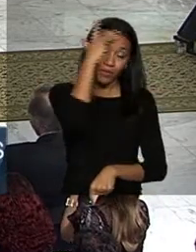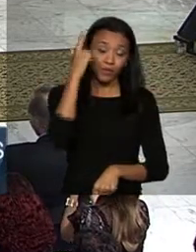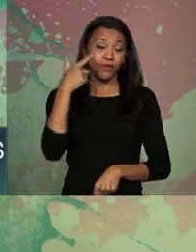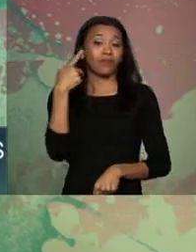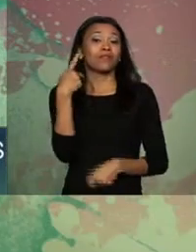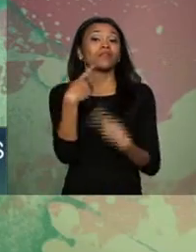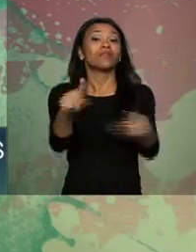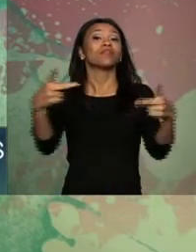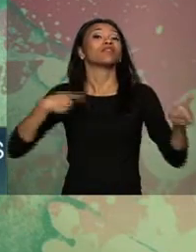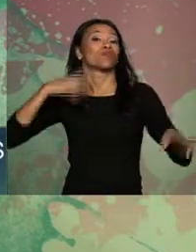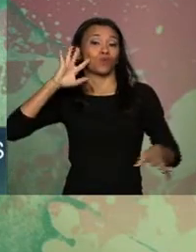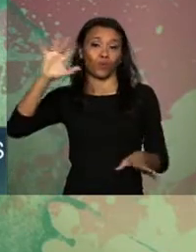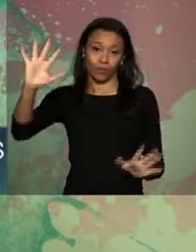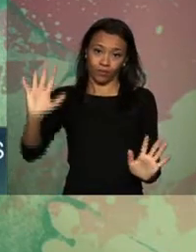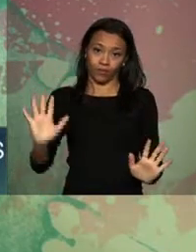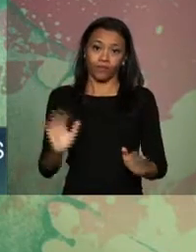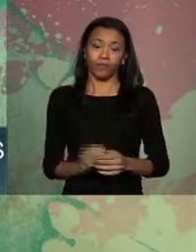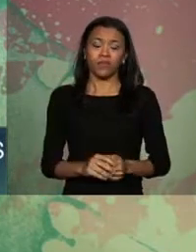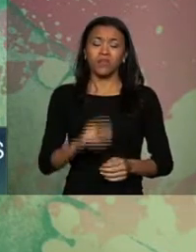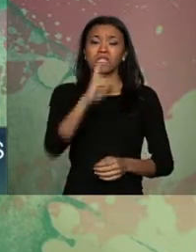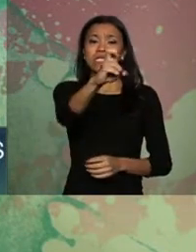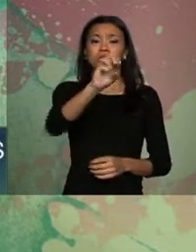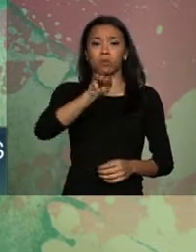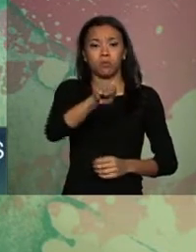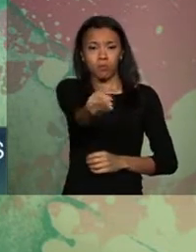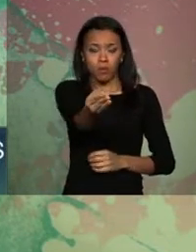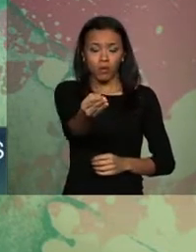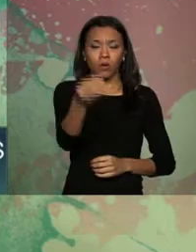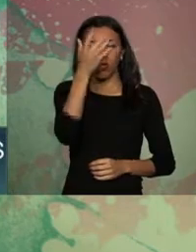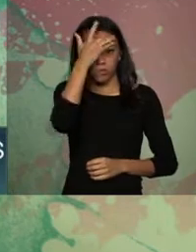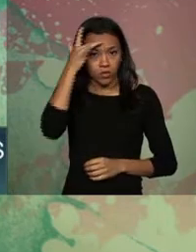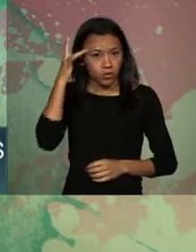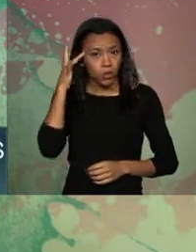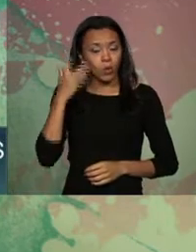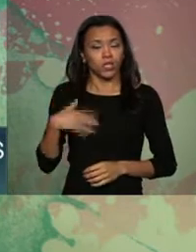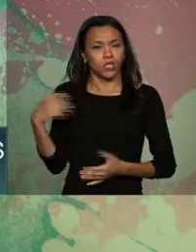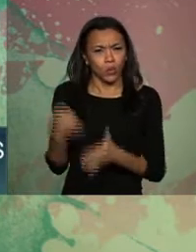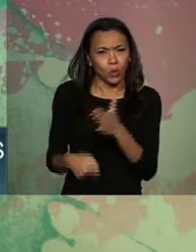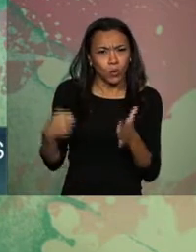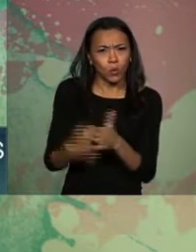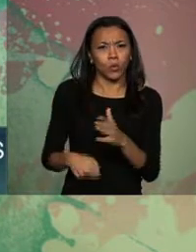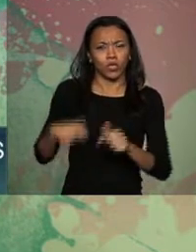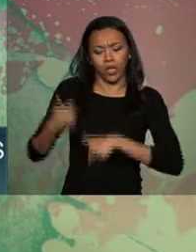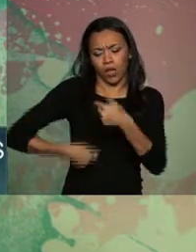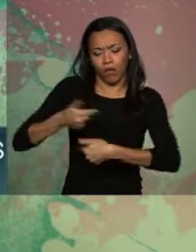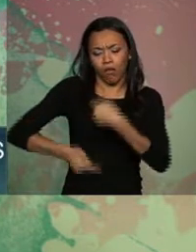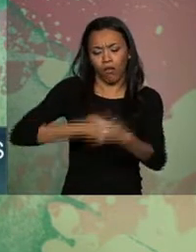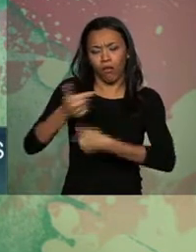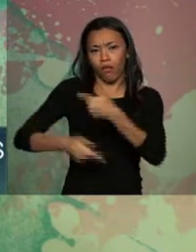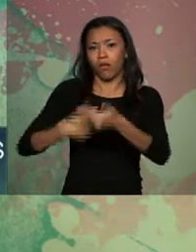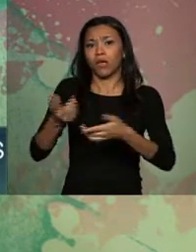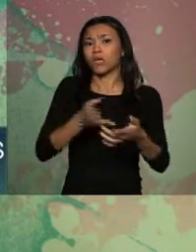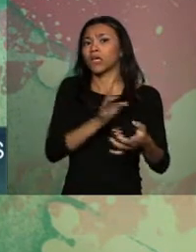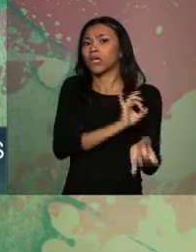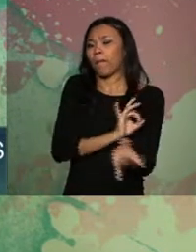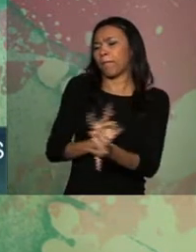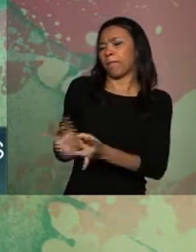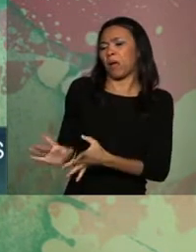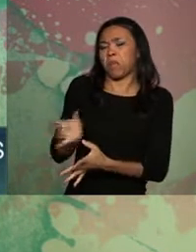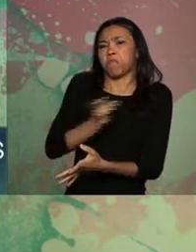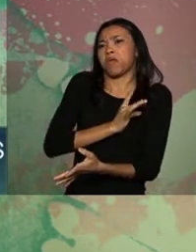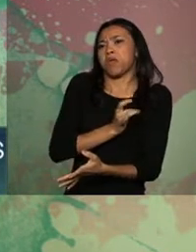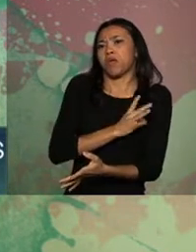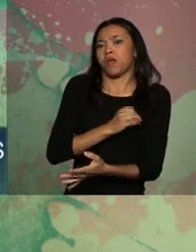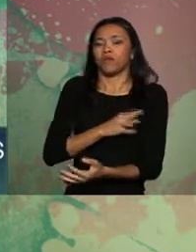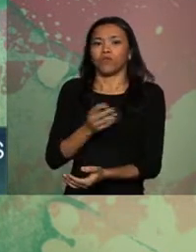São 5 milhões de batalhadores que deixaram para trás de ter medo da